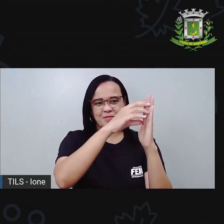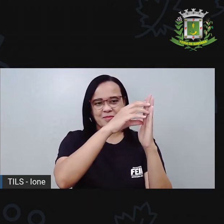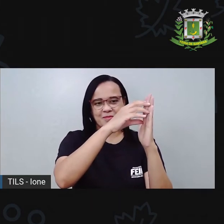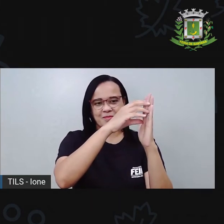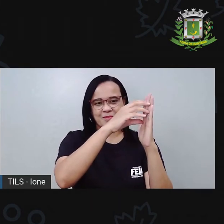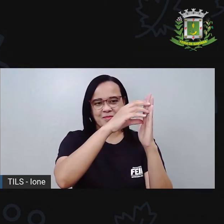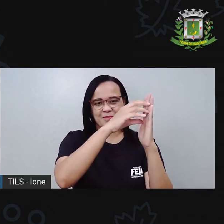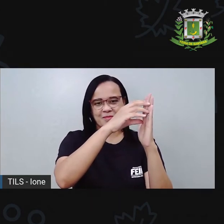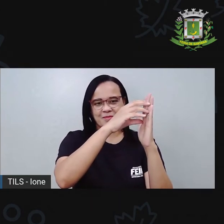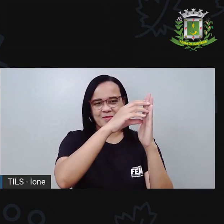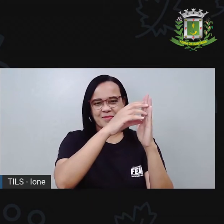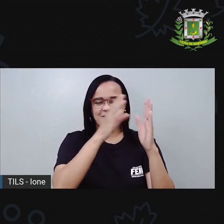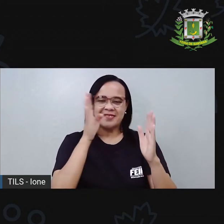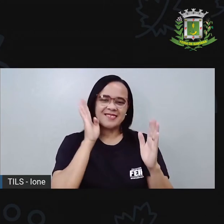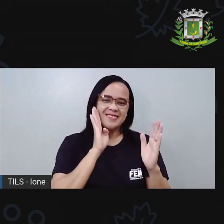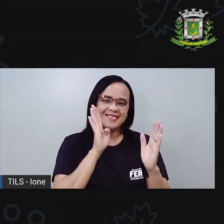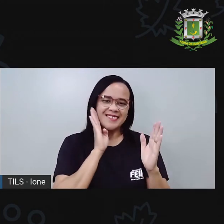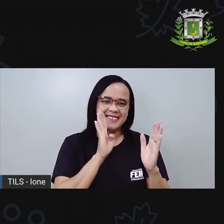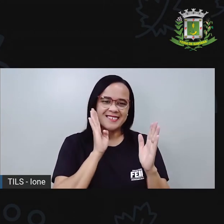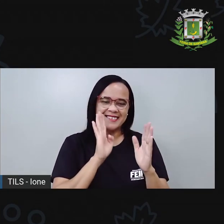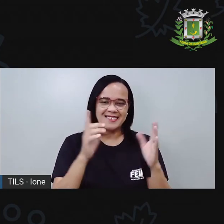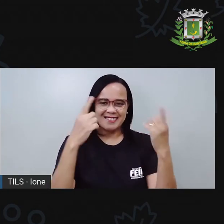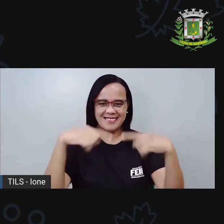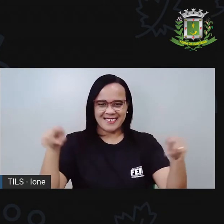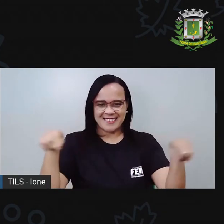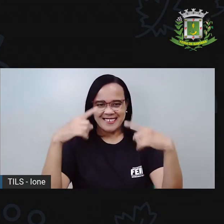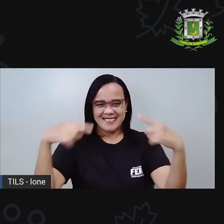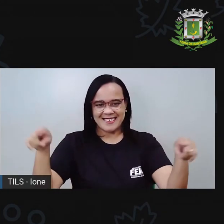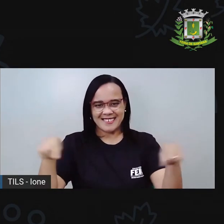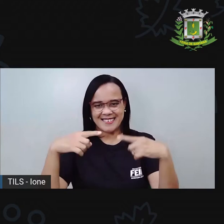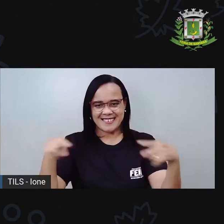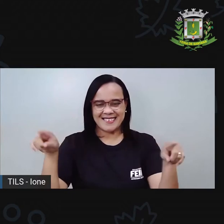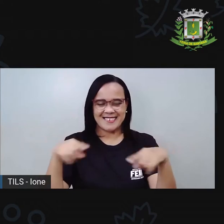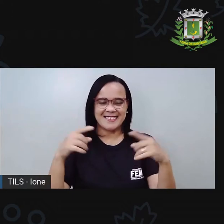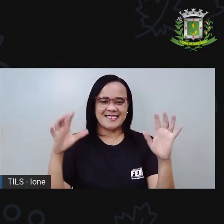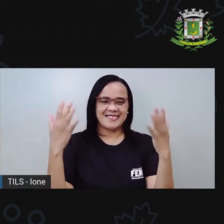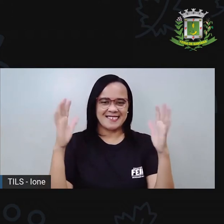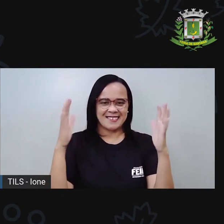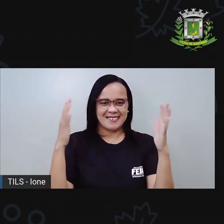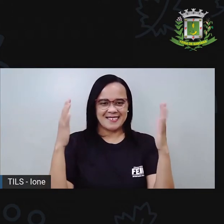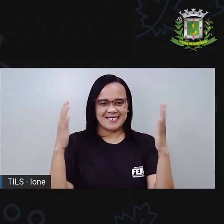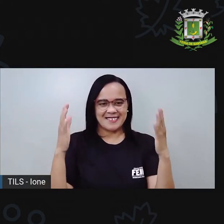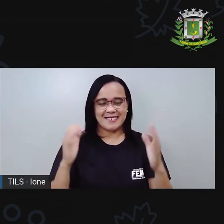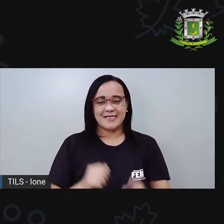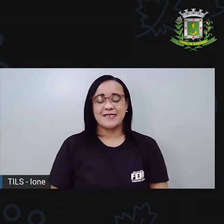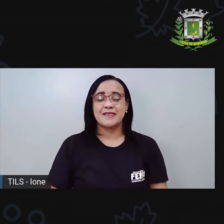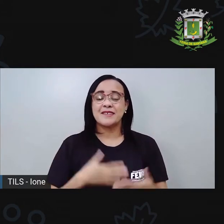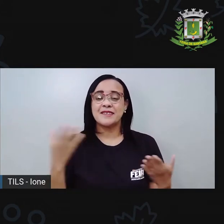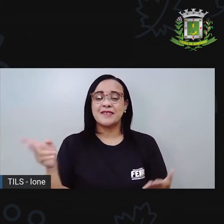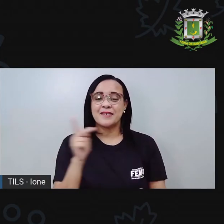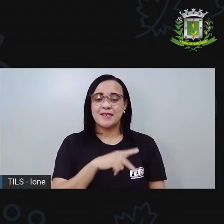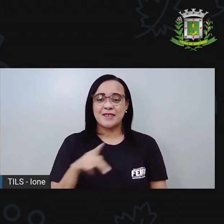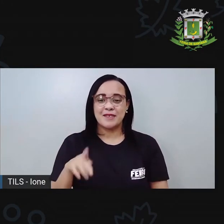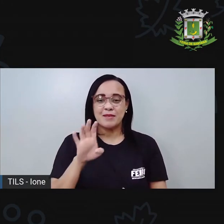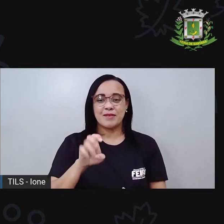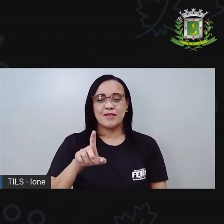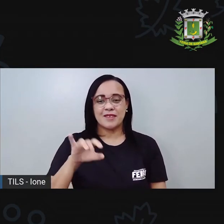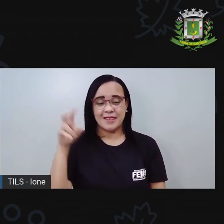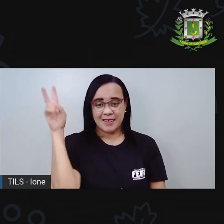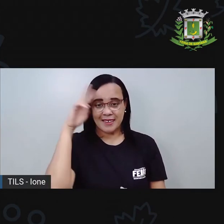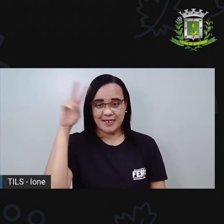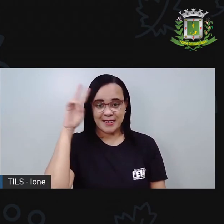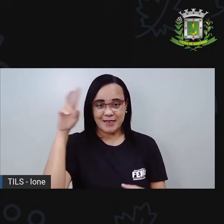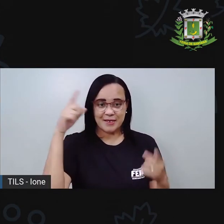subir que legal essa música E aí para Elisa Você lembra dessa